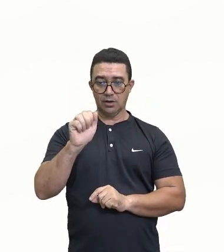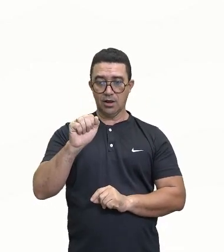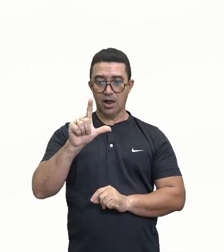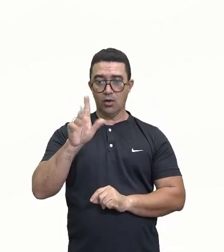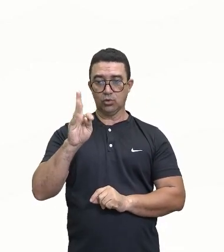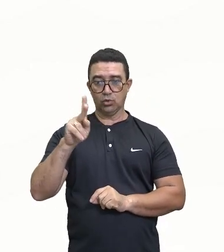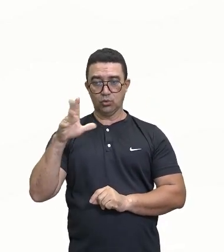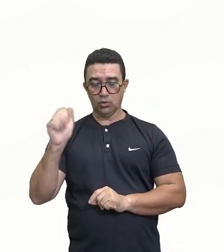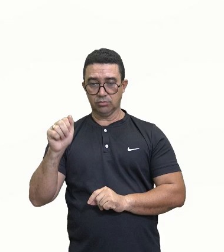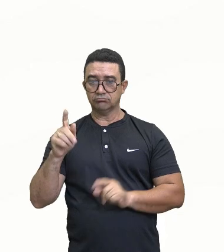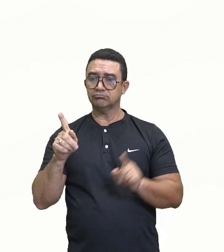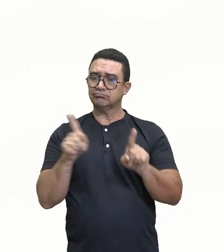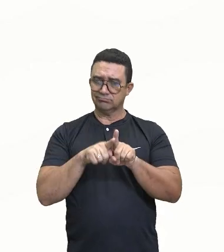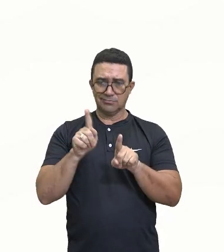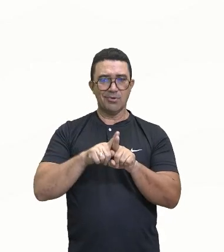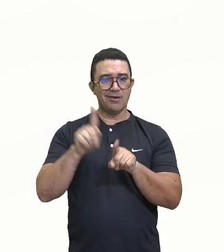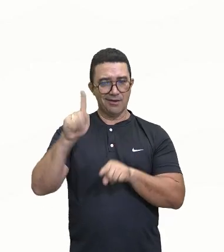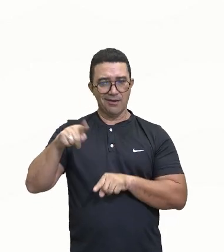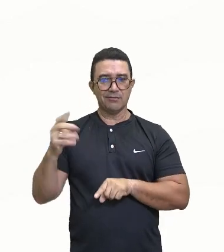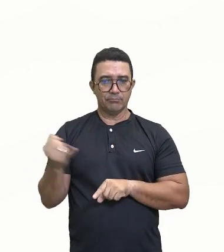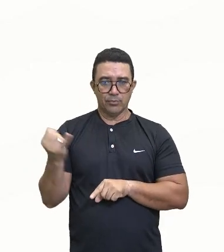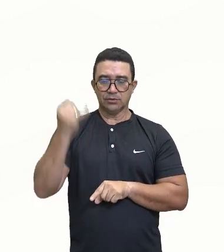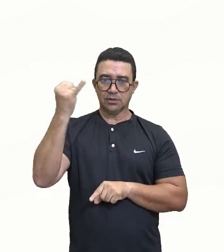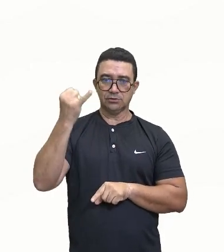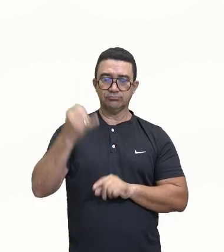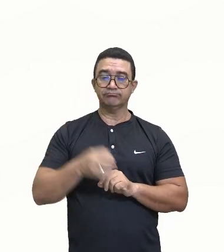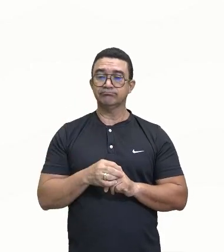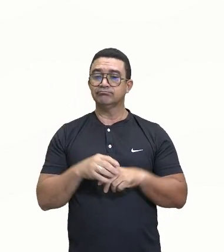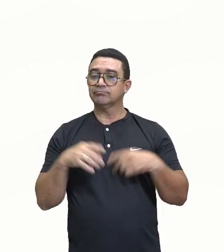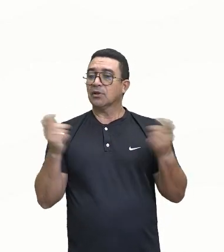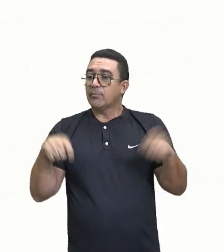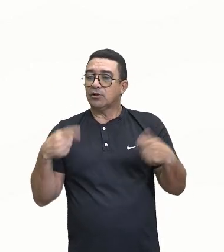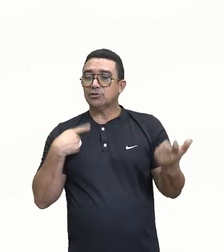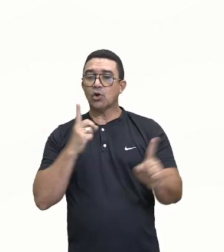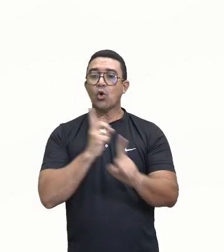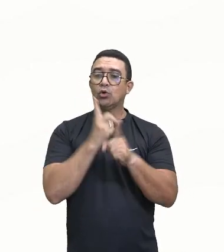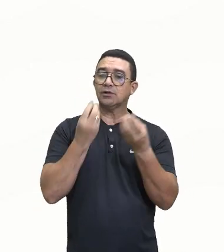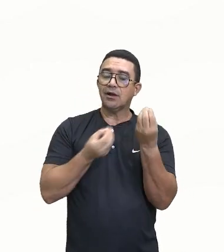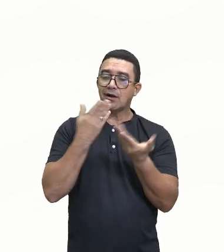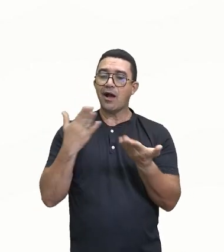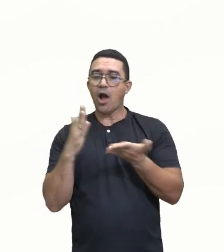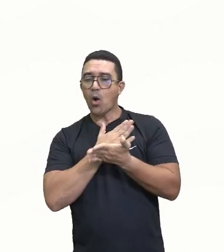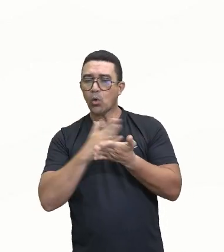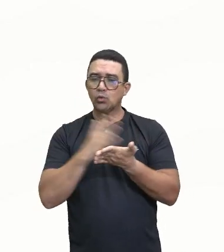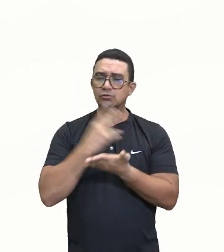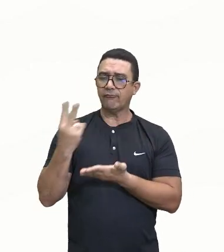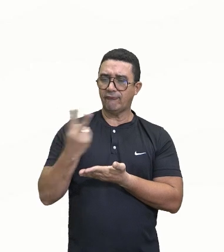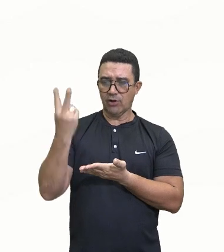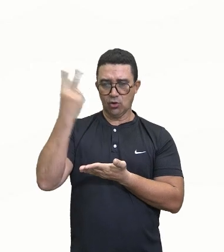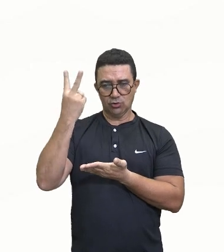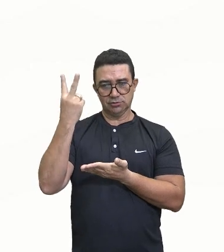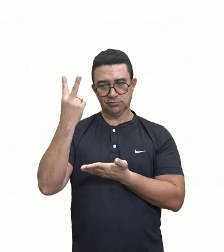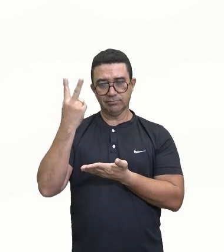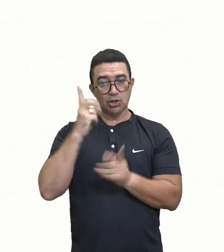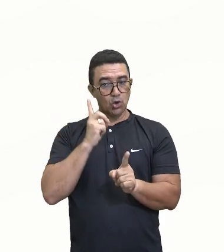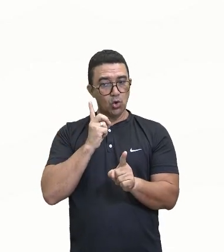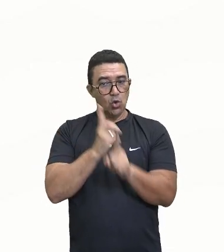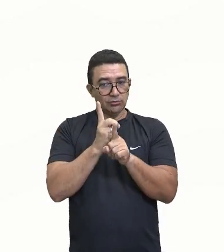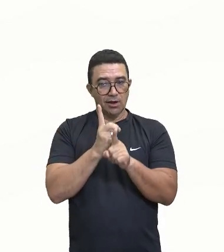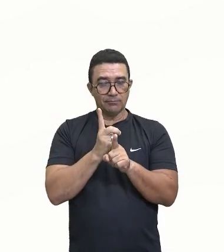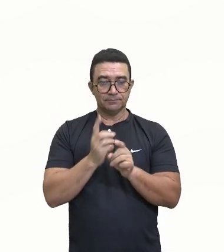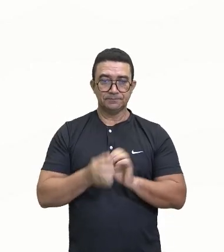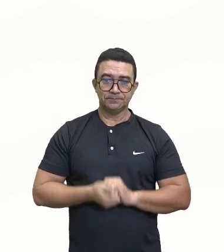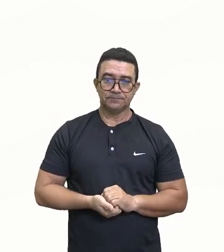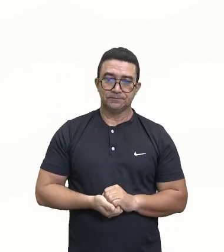porque ela pode nos ajudar a fazer e encontrar alguns cálculos, alguns valores que é necessário em determinado